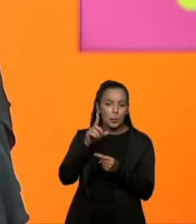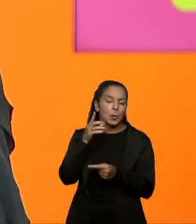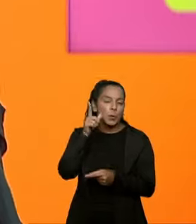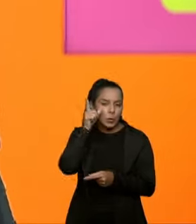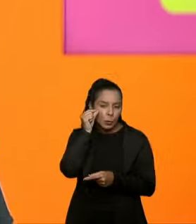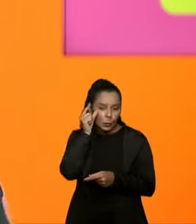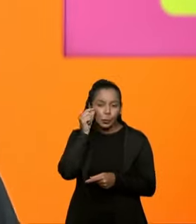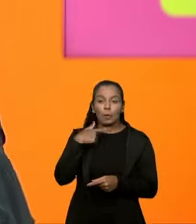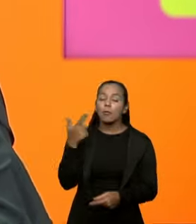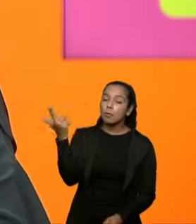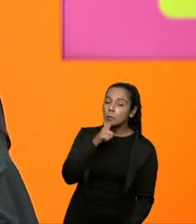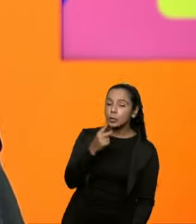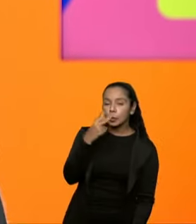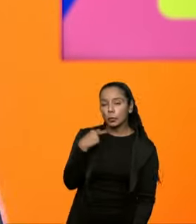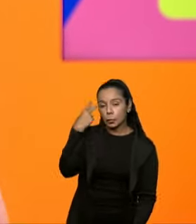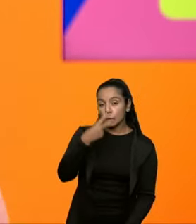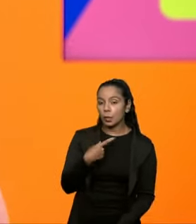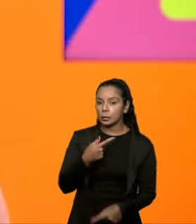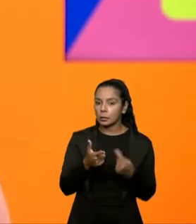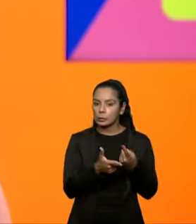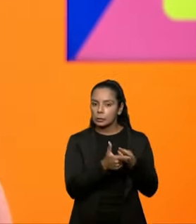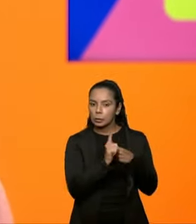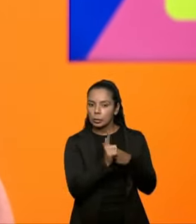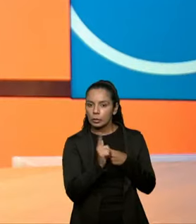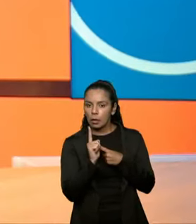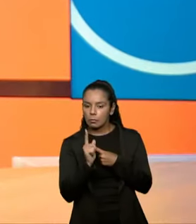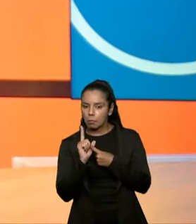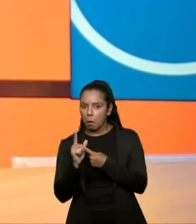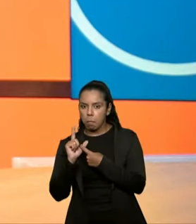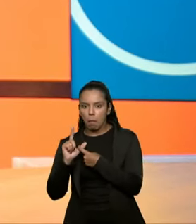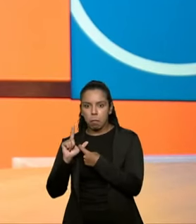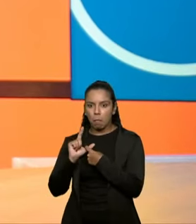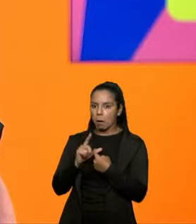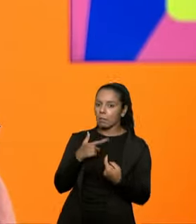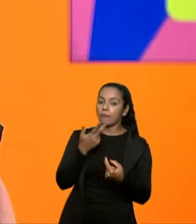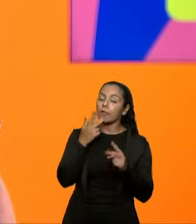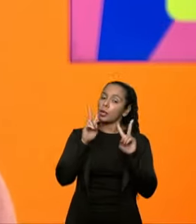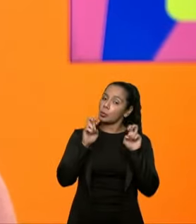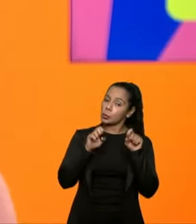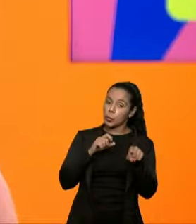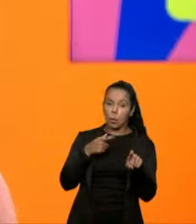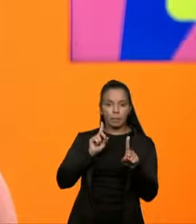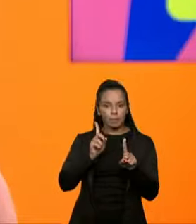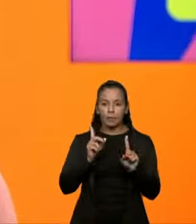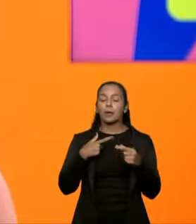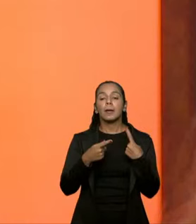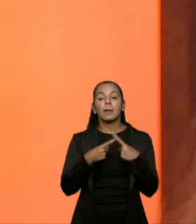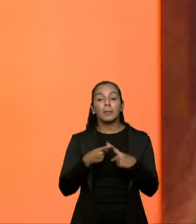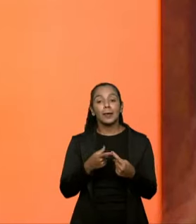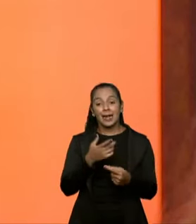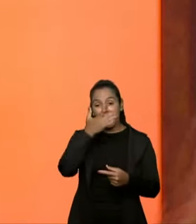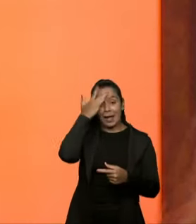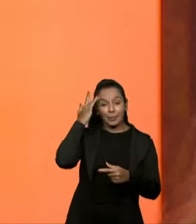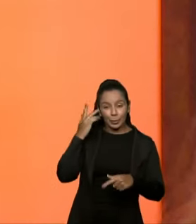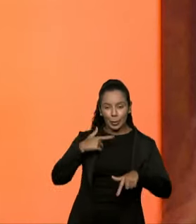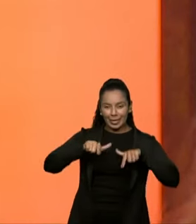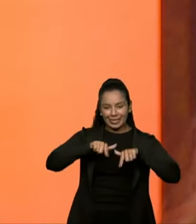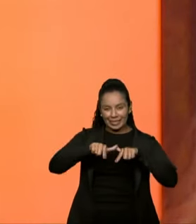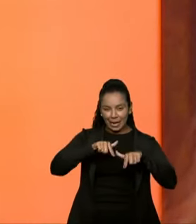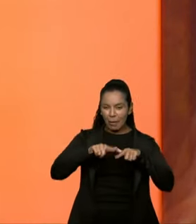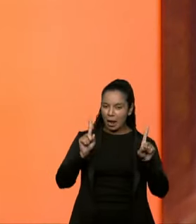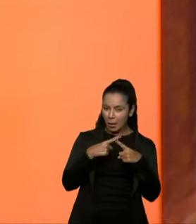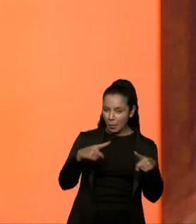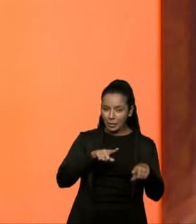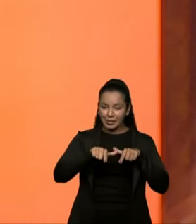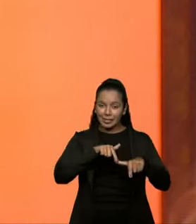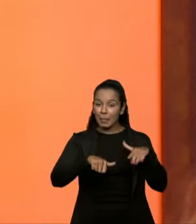Dormiria mais 2 horas, então eu estou devendo. Não estou falando no seu caso, porque o músico trabalha à noite e nos